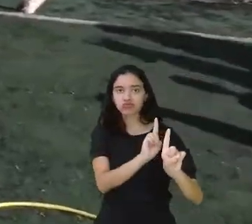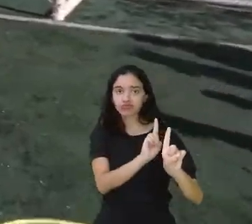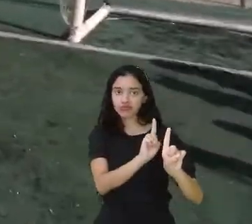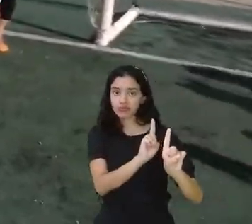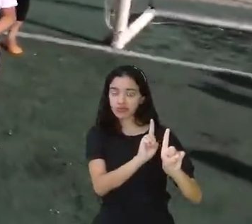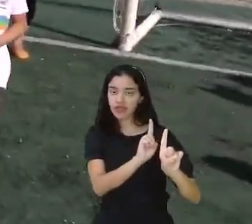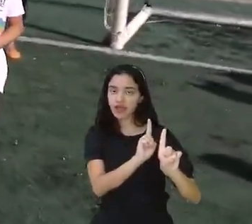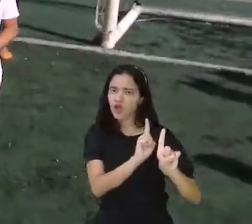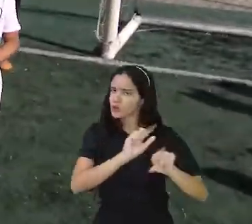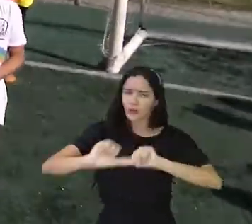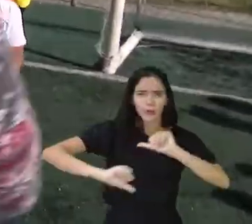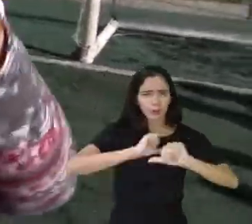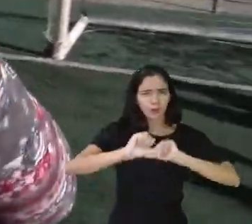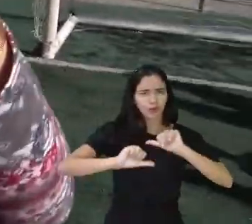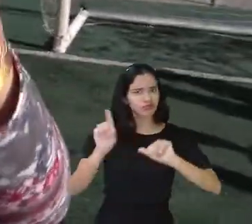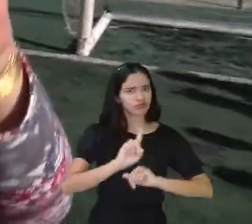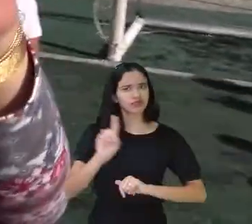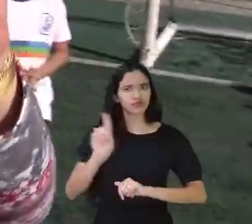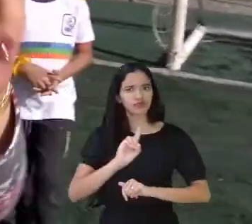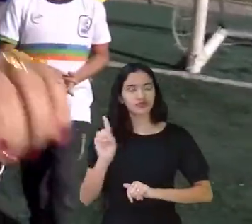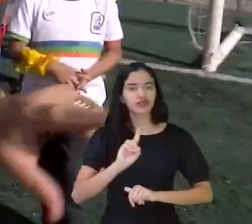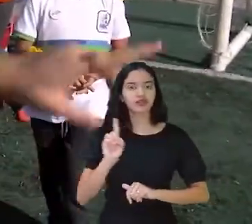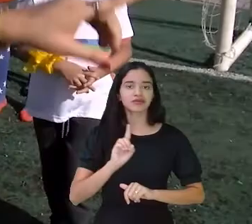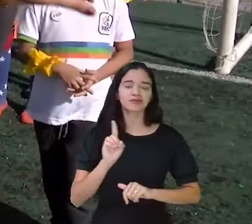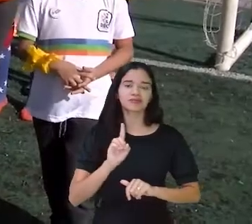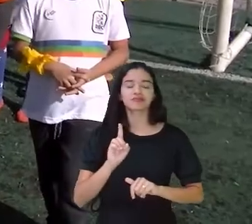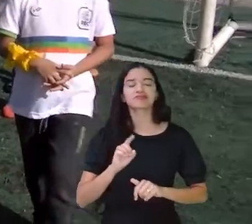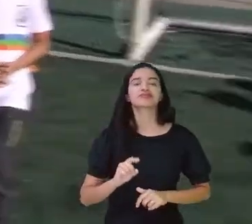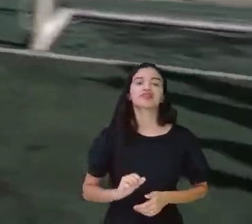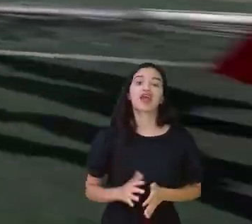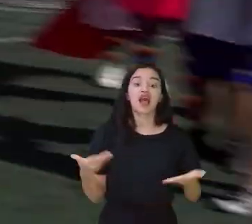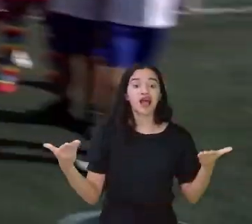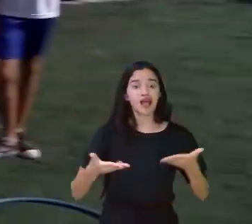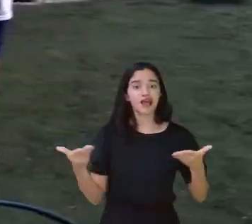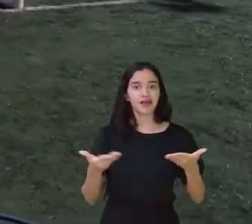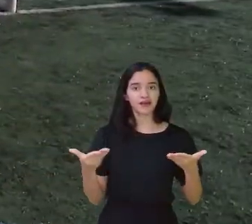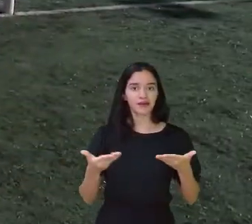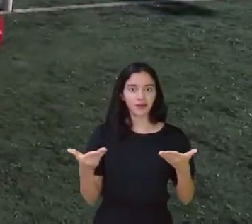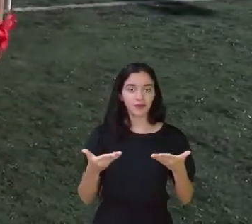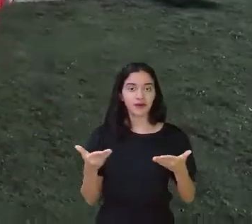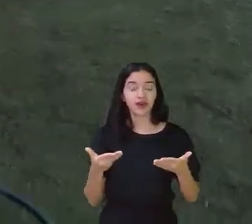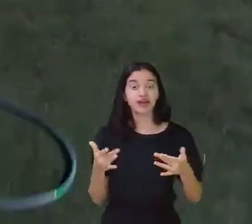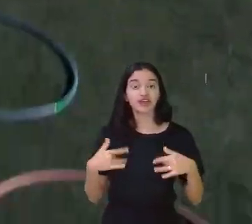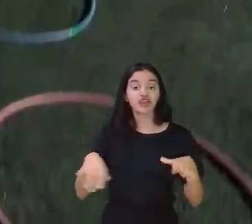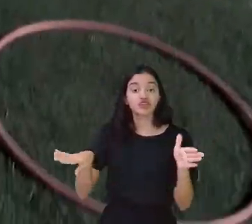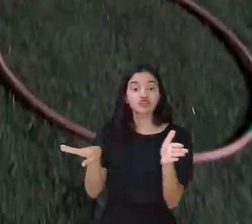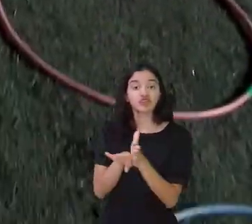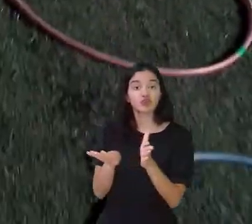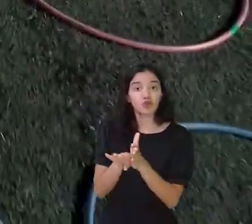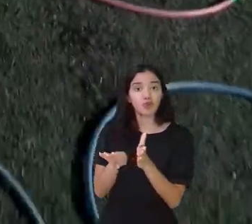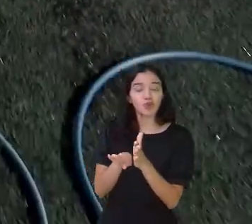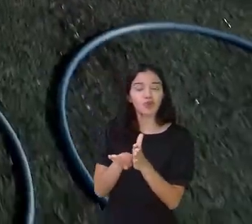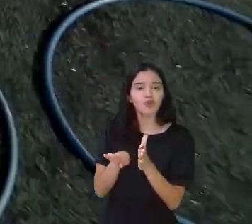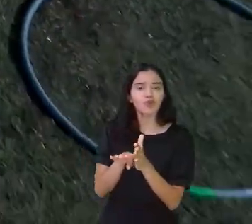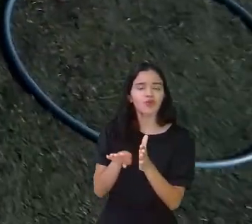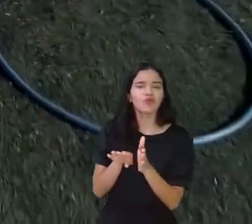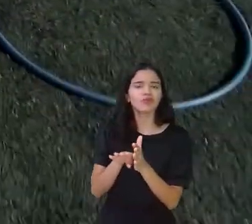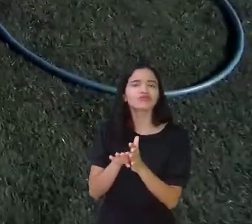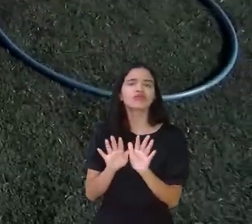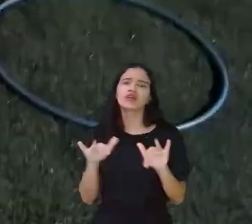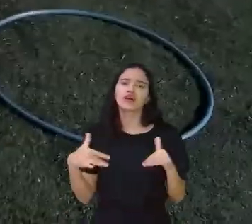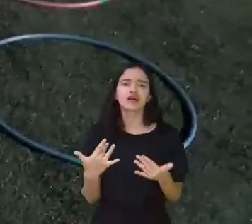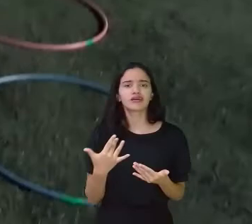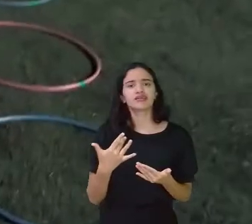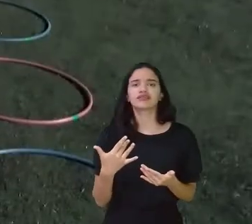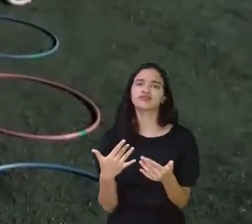não. Porque se dormir no ponto, tá chegando. Quém. Agora, chegou, se posicionou, quem tá atrás vem e faz. Ganha